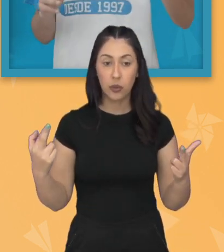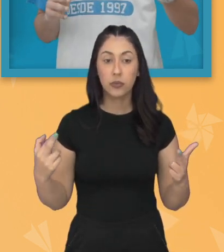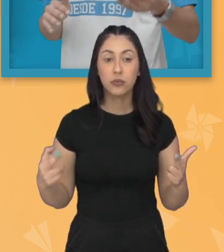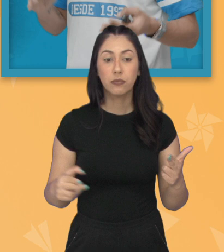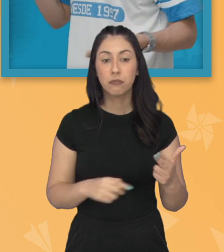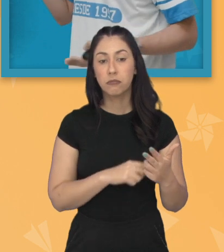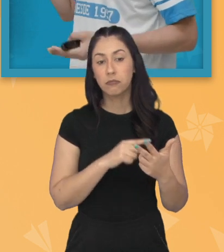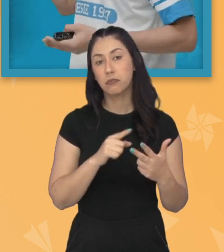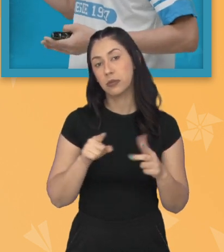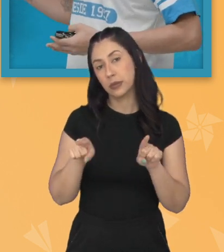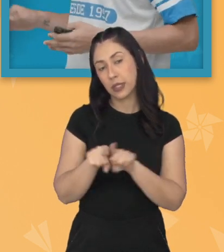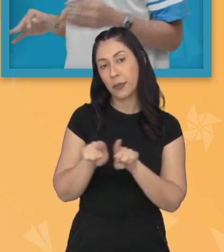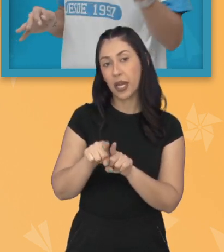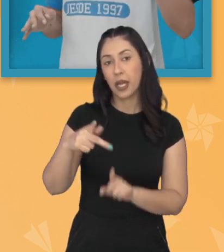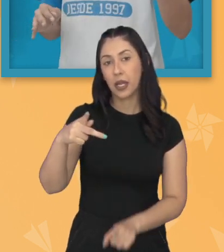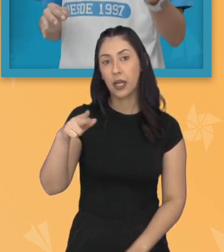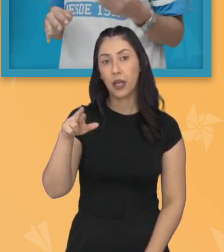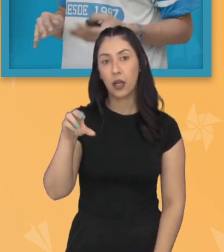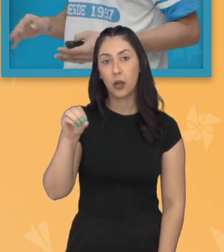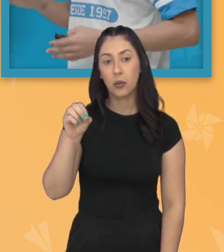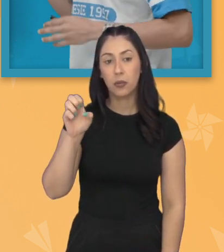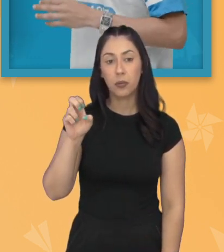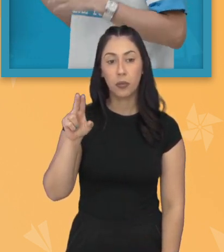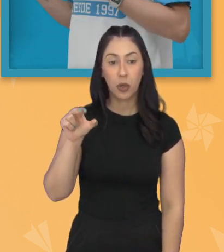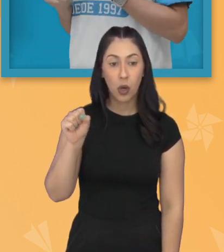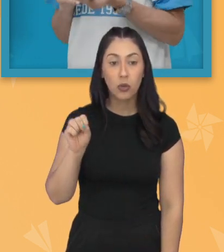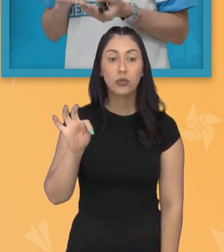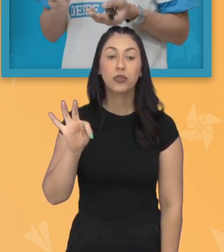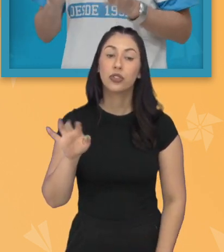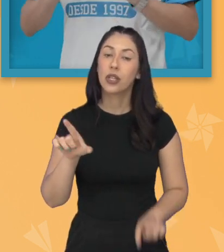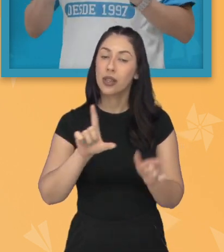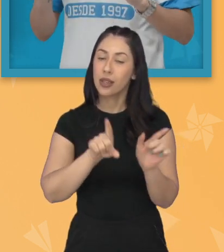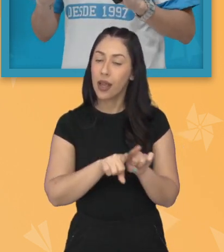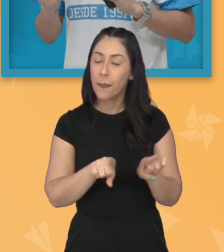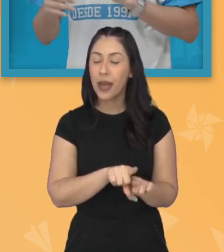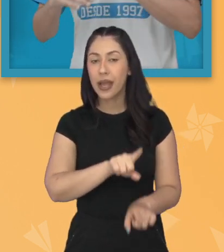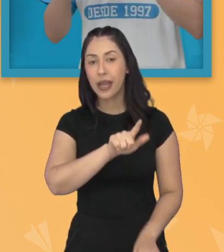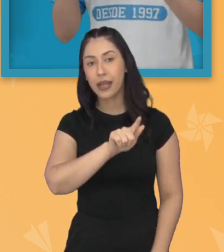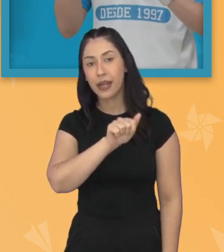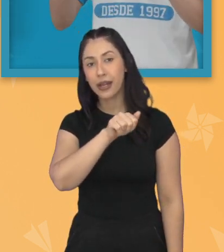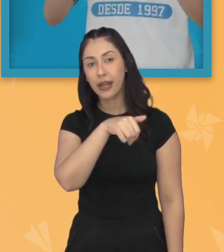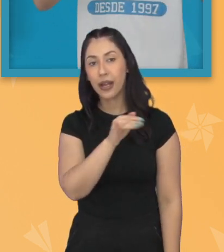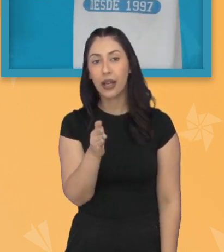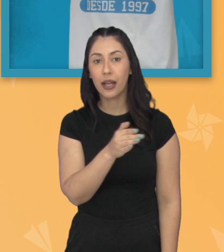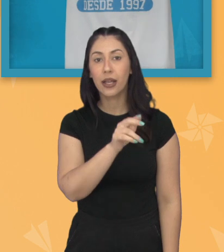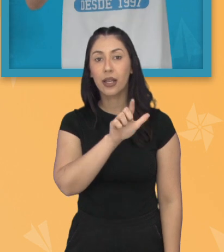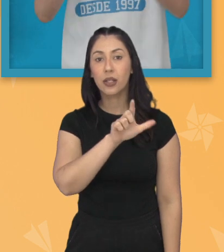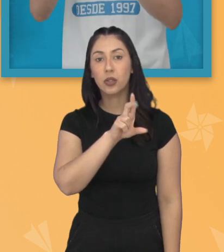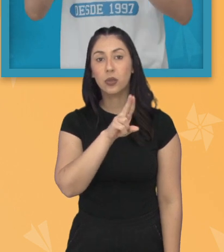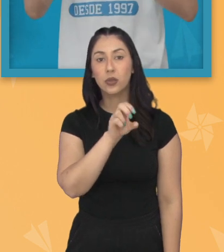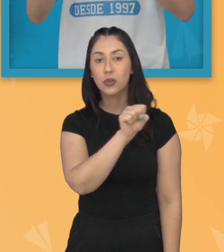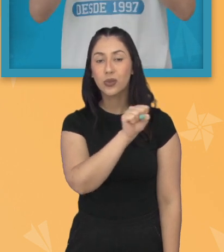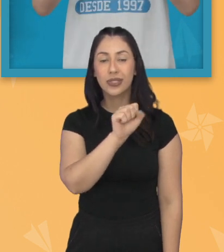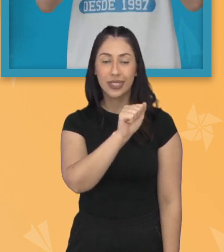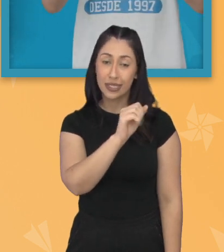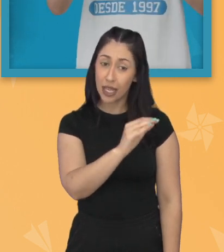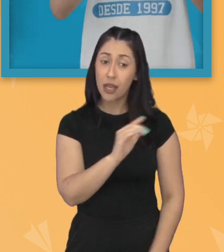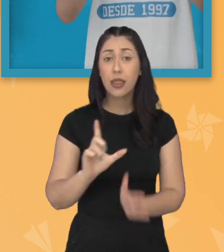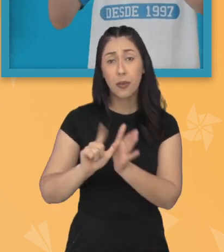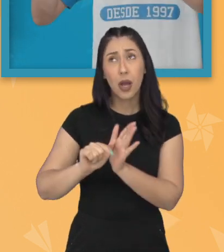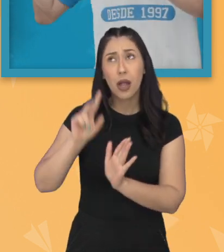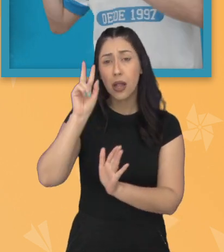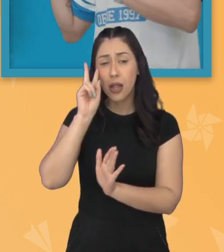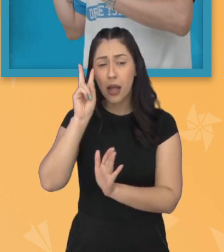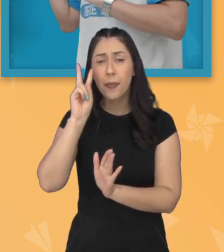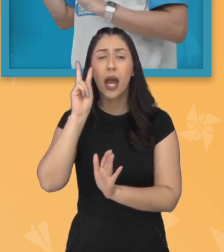a lei de Proust, por fim a lei de Gay-Lussac, alguns exercícios e o recapitulando no final, só para a gente retomar rapidinho o que são